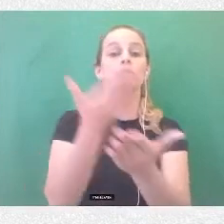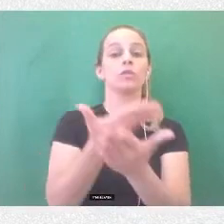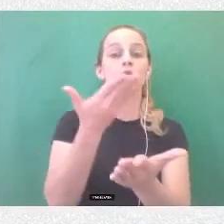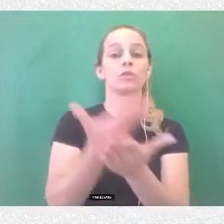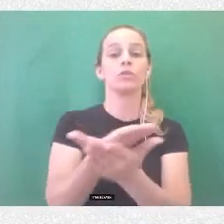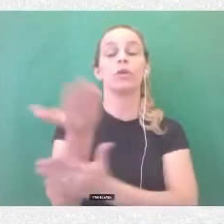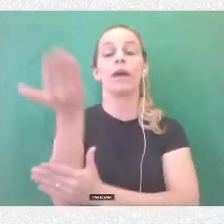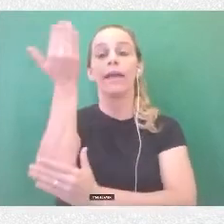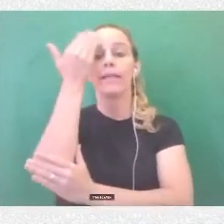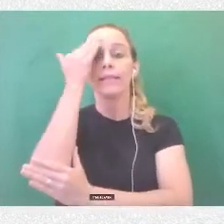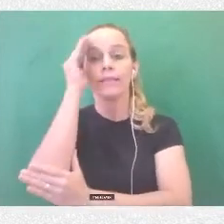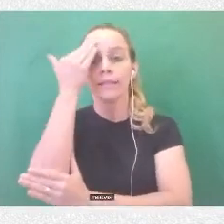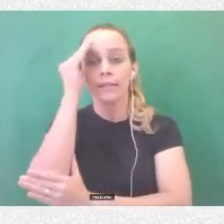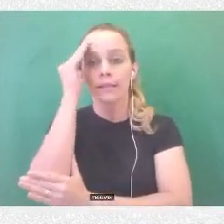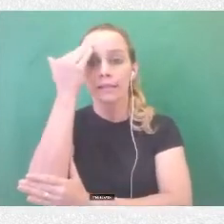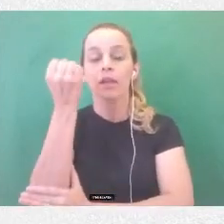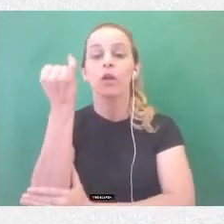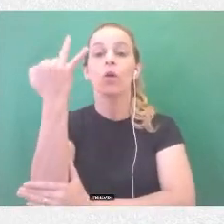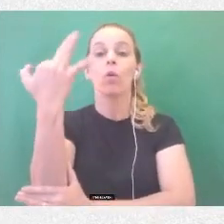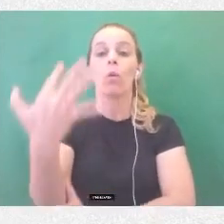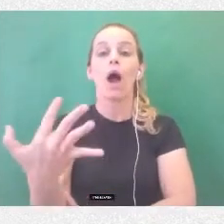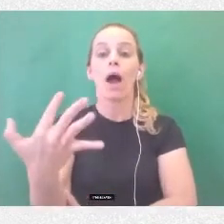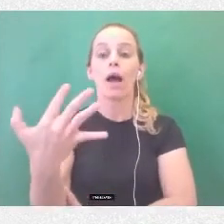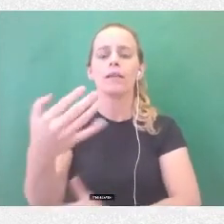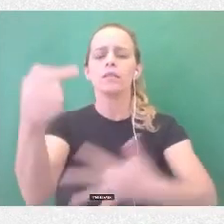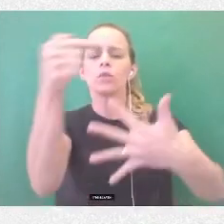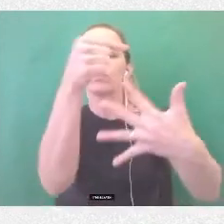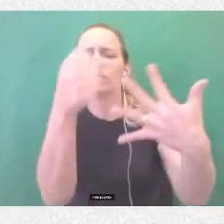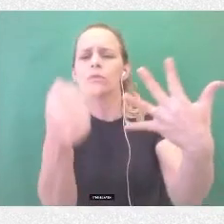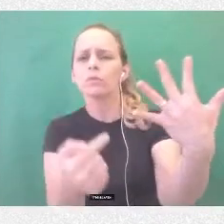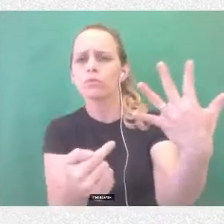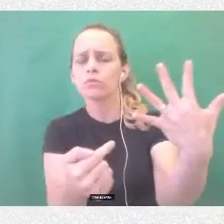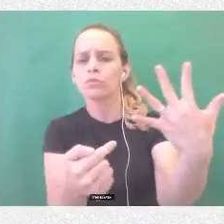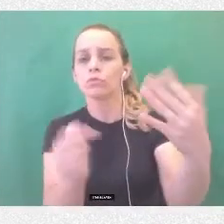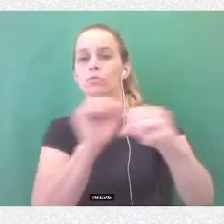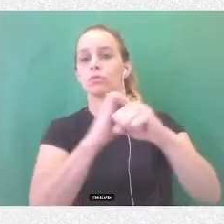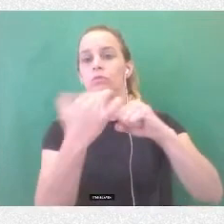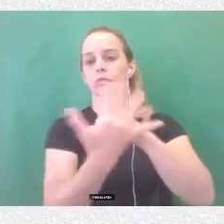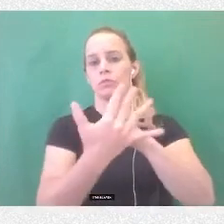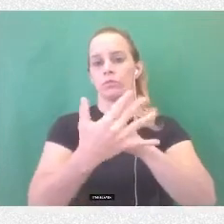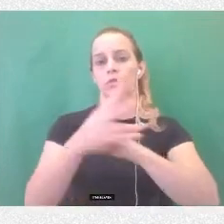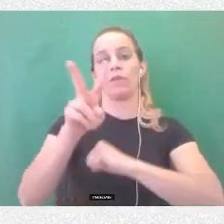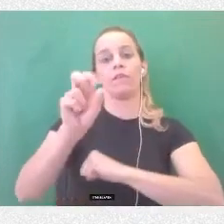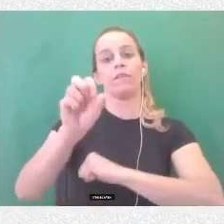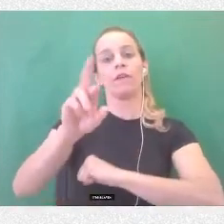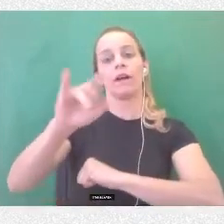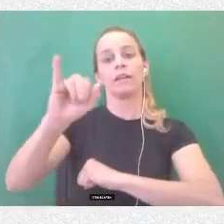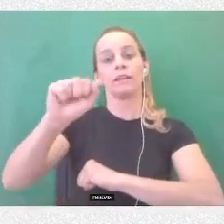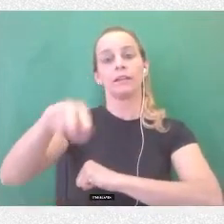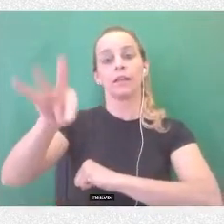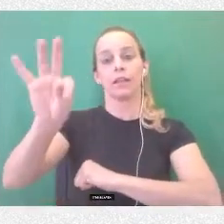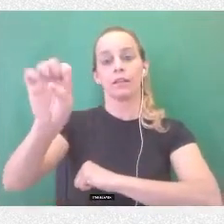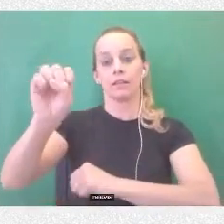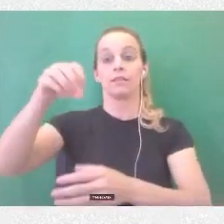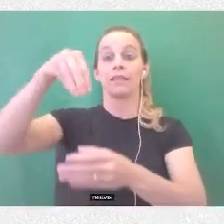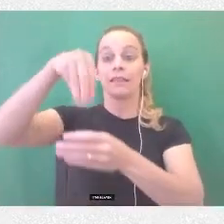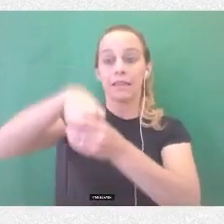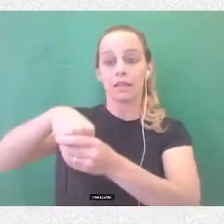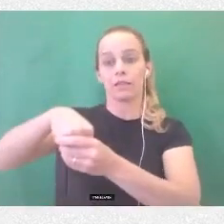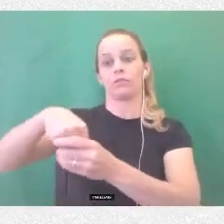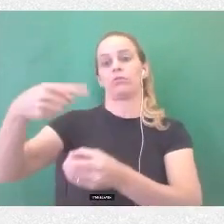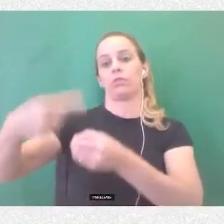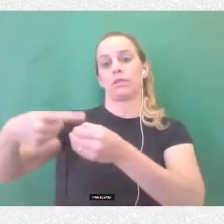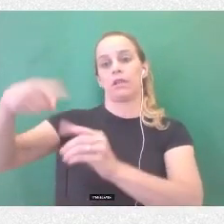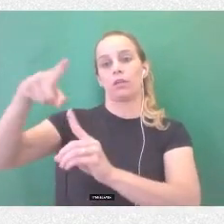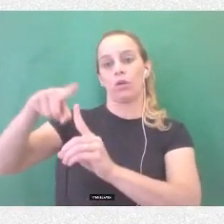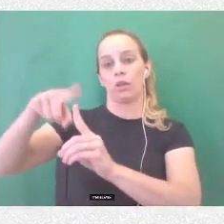compreender quais são as variantes que vão circular, que estão circulando, né, no município de Toledo. Então, todos os pacientes que